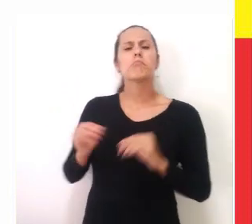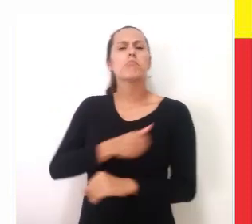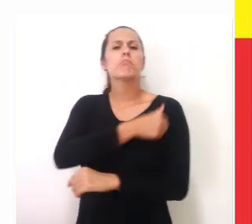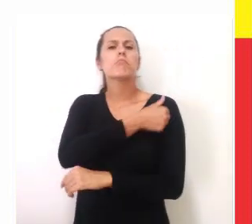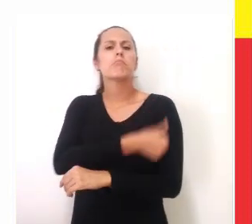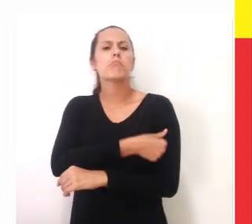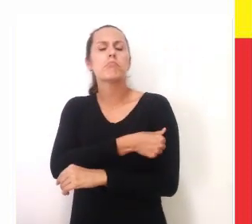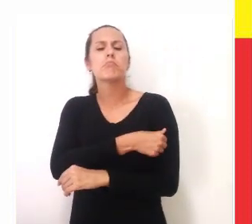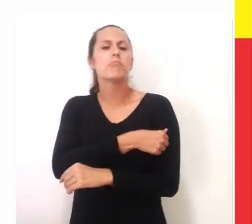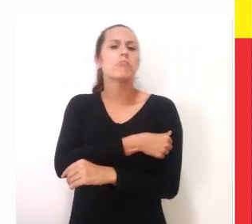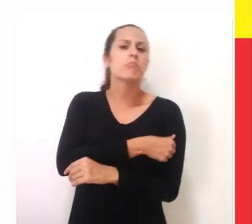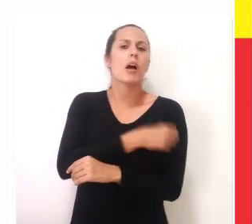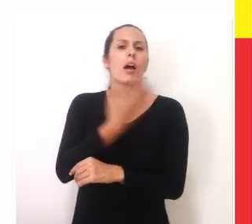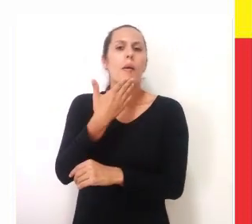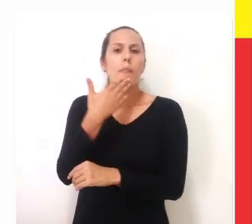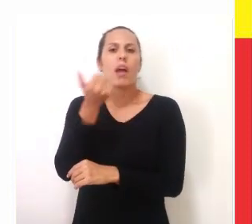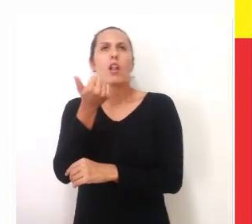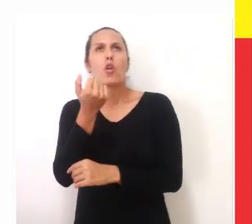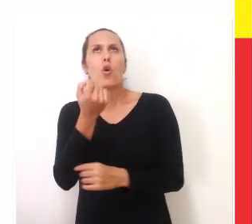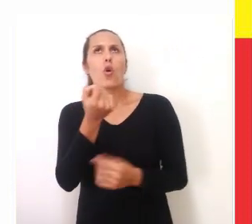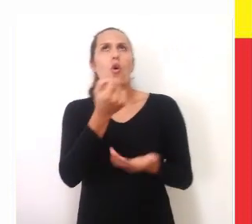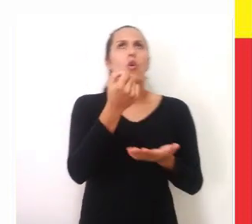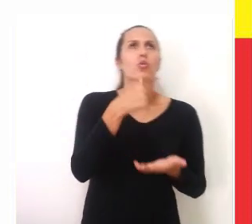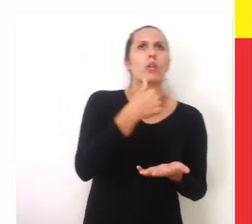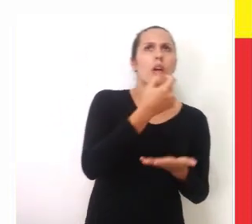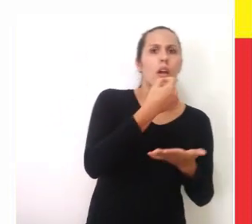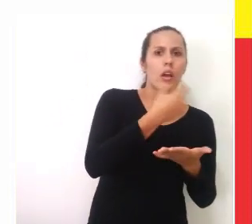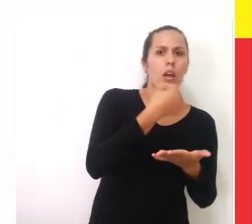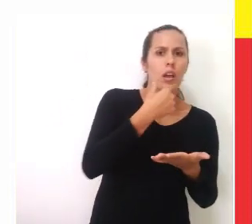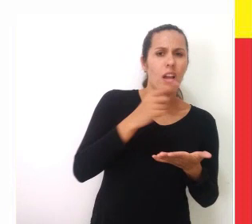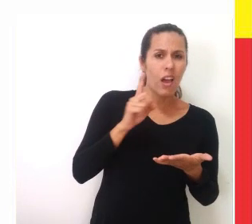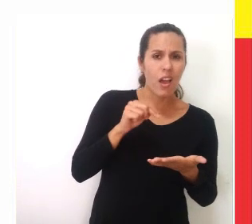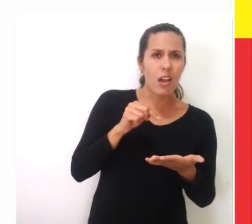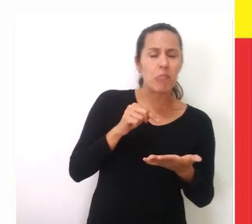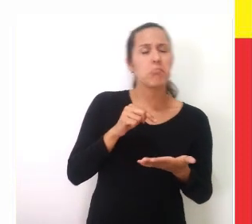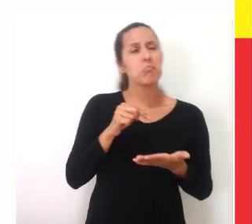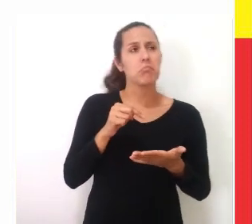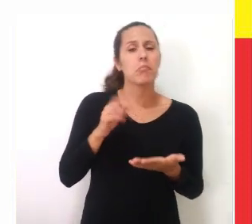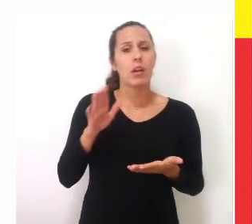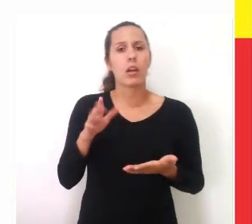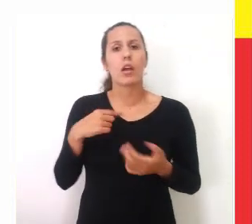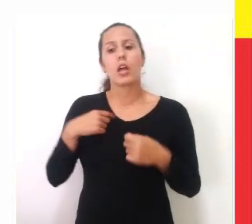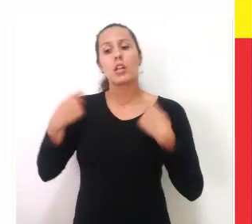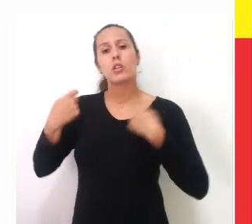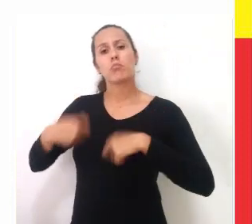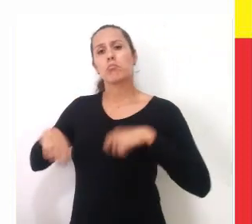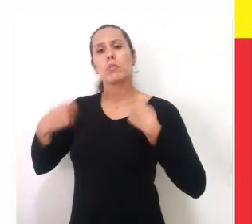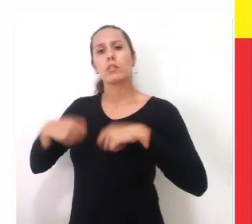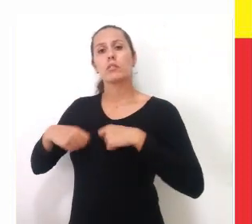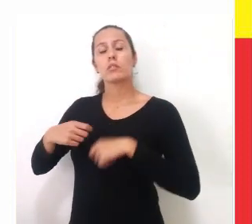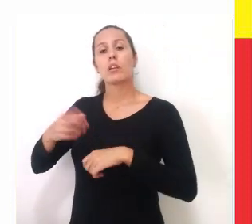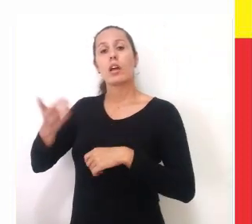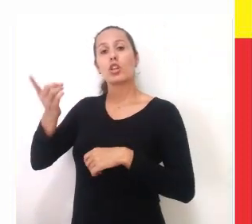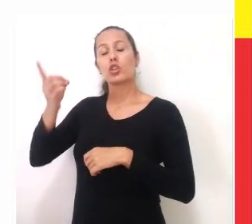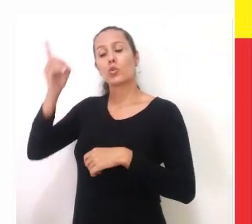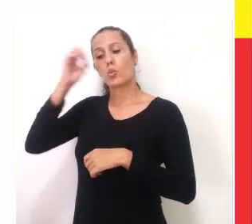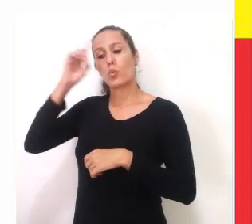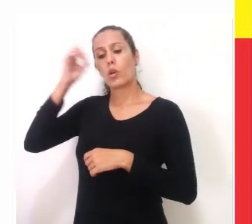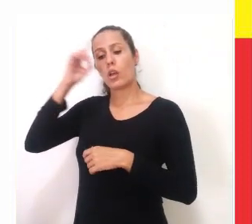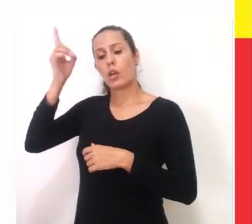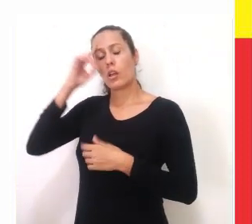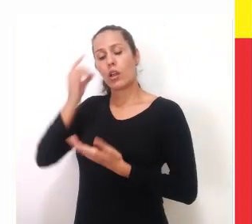as vantagens do adesivo? O adesivo é melhor do que a pílula oral? É. Qual é a vantagem?